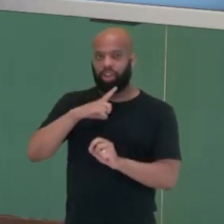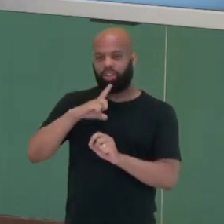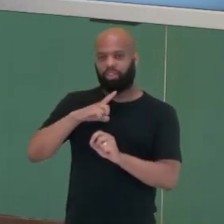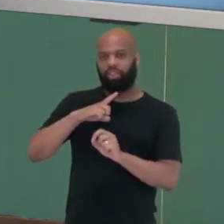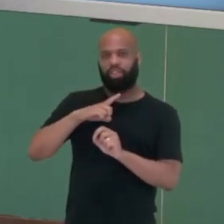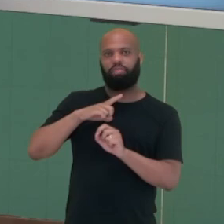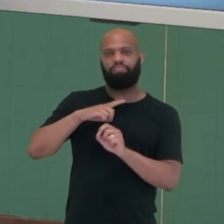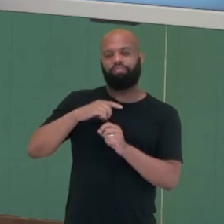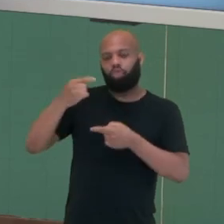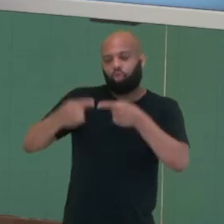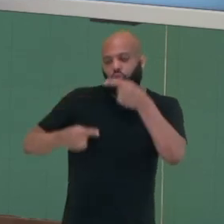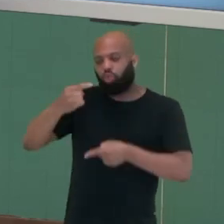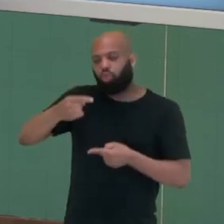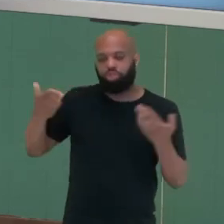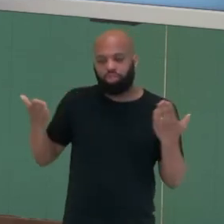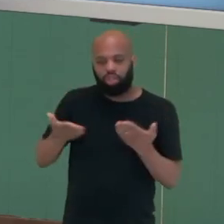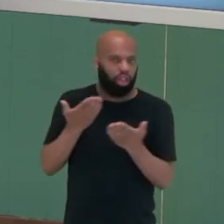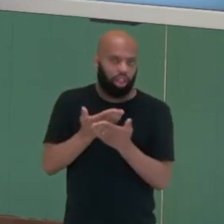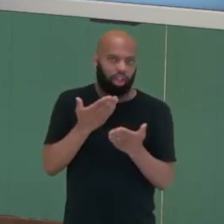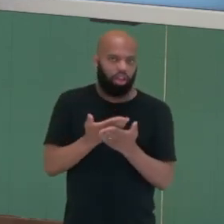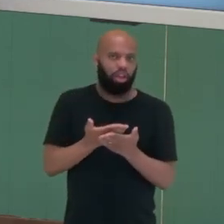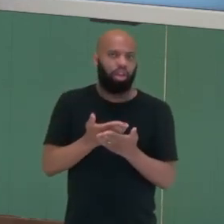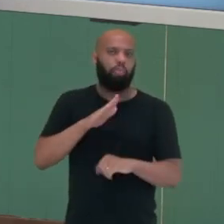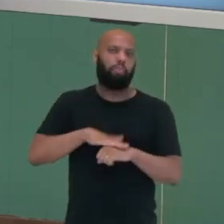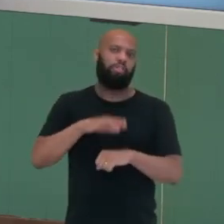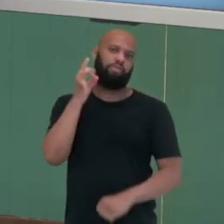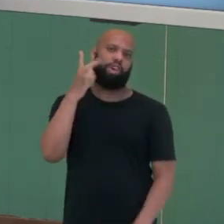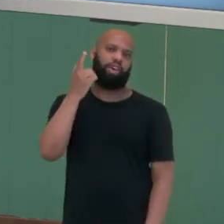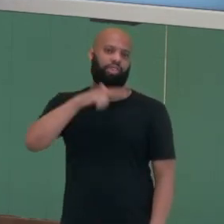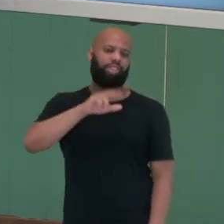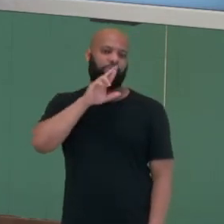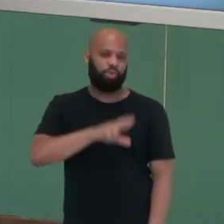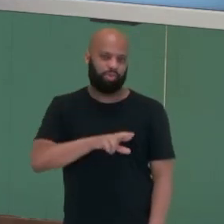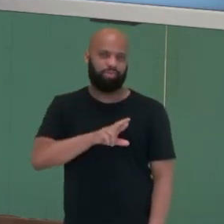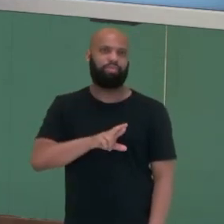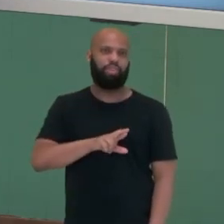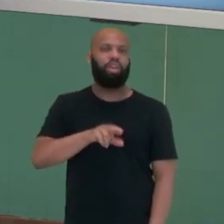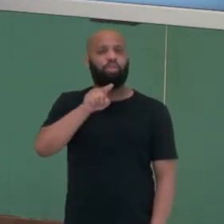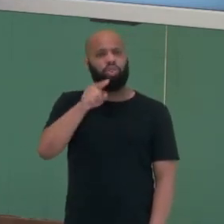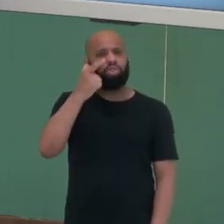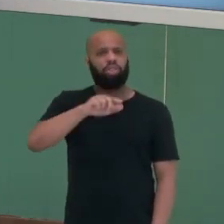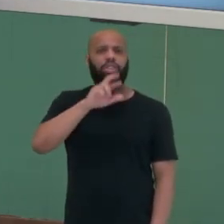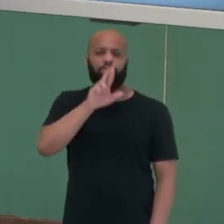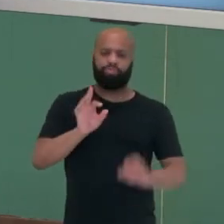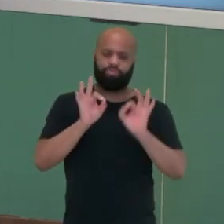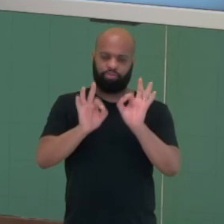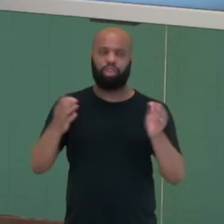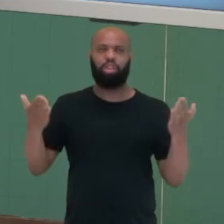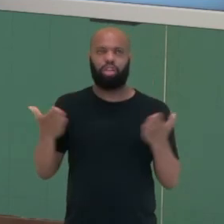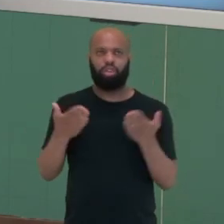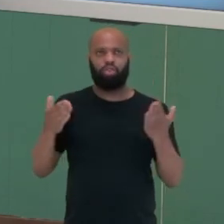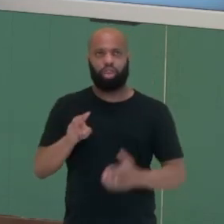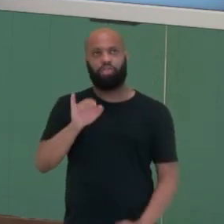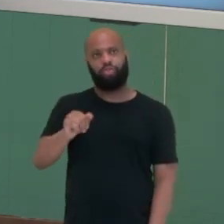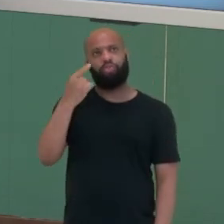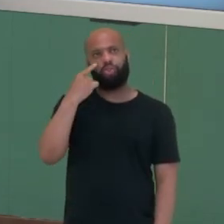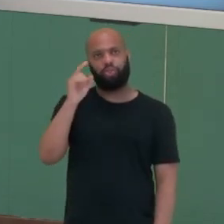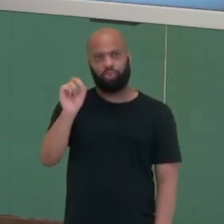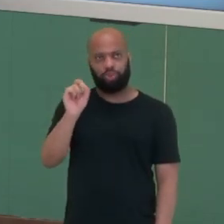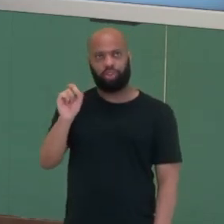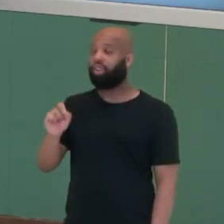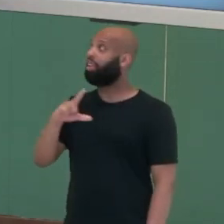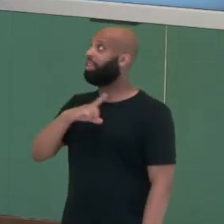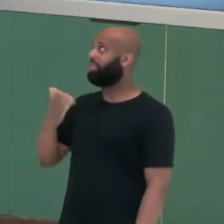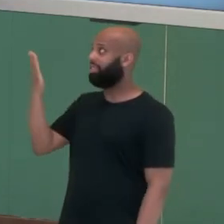aula, fica fácil responder. E eu sei que você respondeu bem certinho. Para isso, vamos conferir então. Vejam